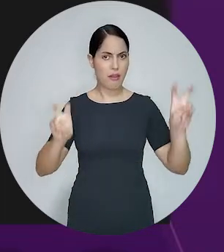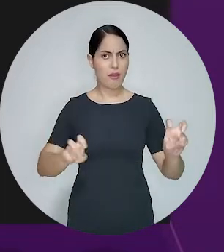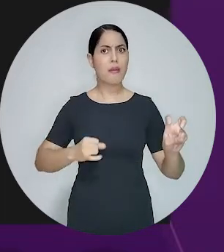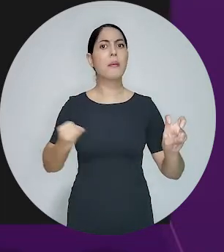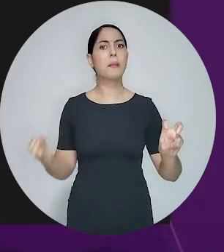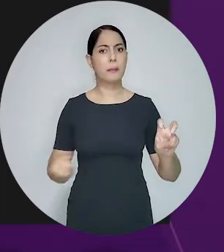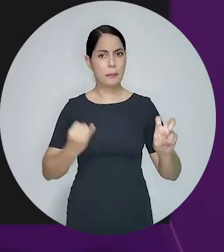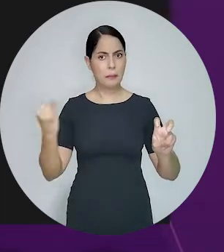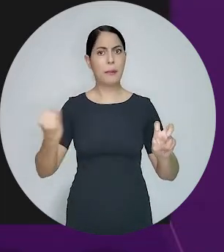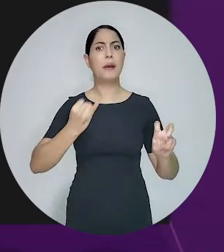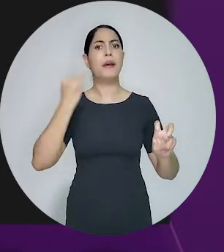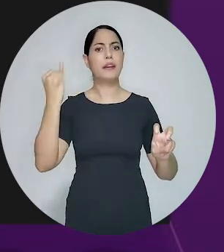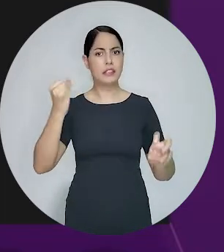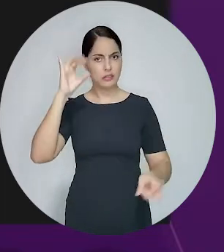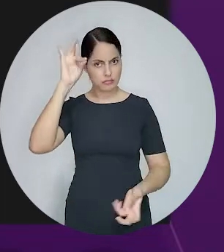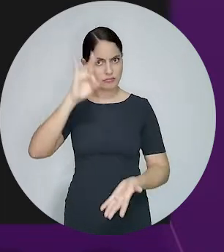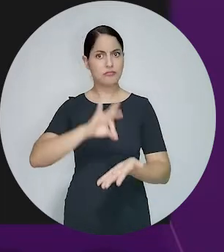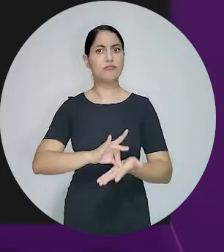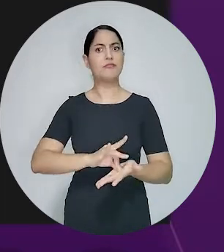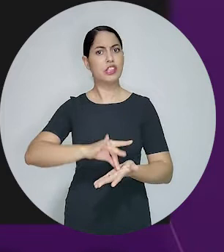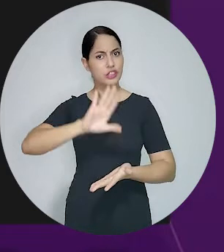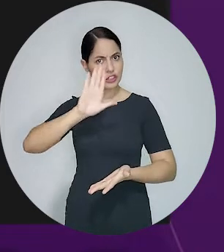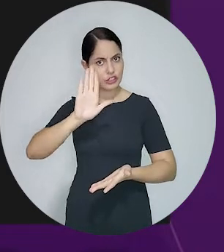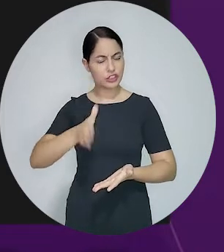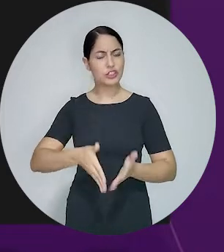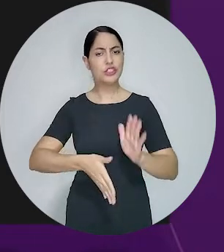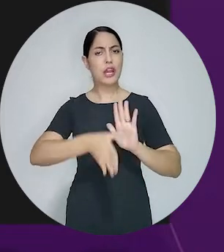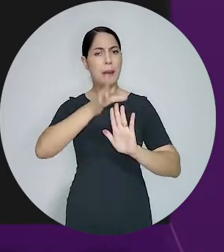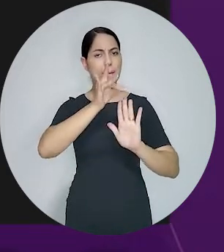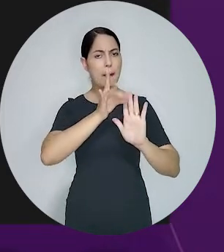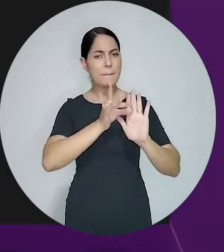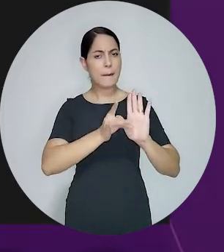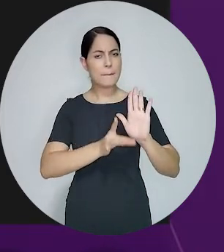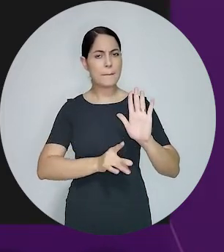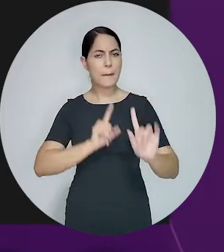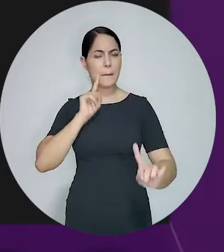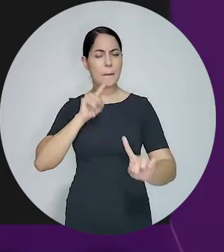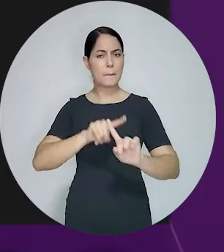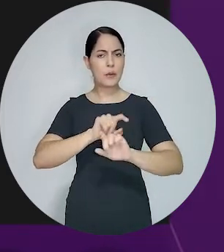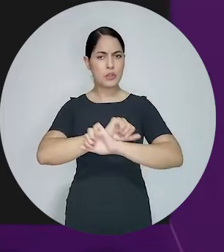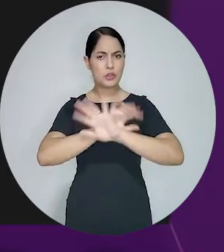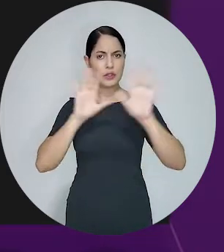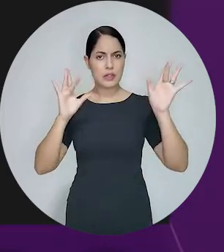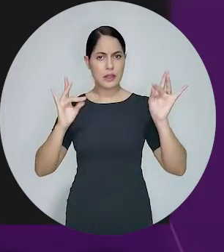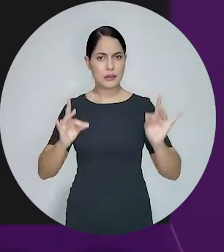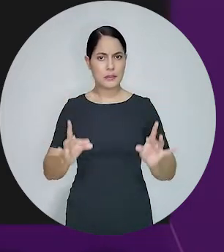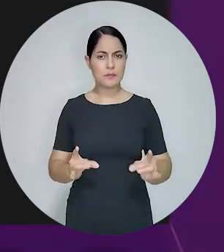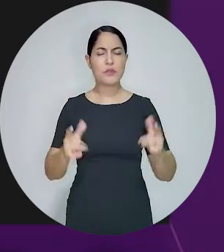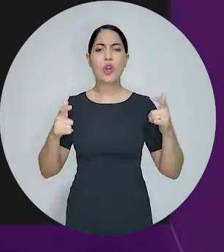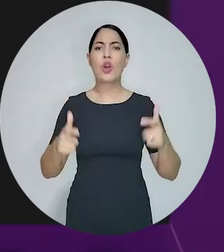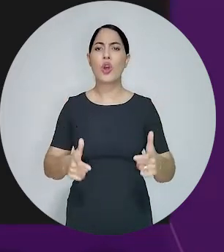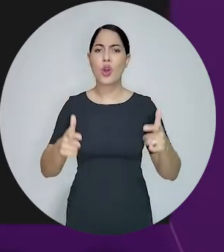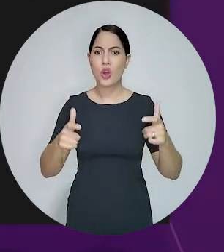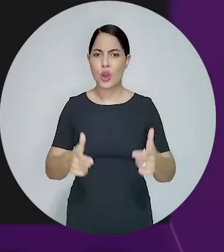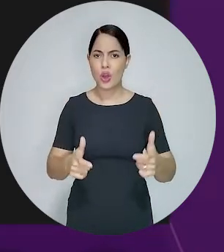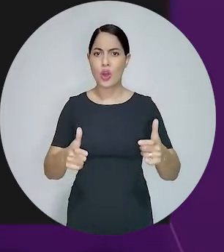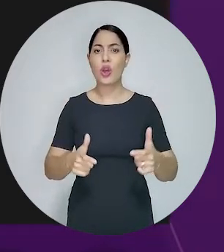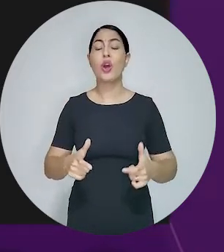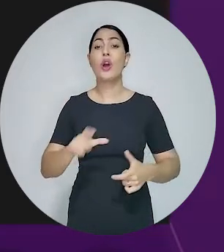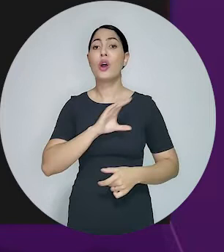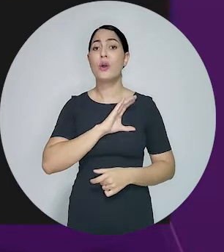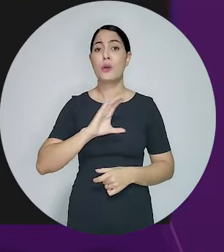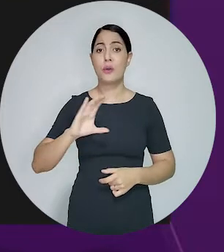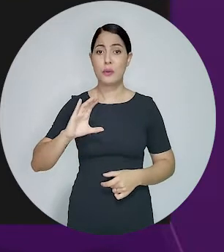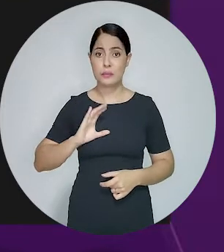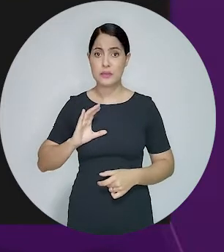ao assunto, e mais uma vez, isto é reconhecidamente dito na exposição de motivos, elaborada pela Comissão